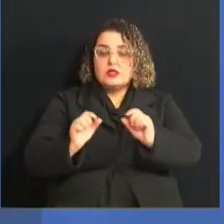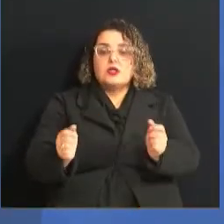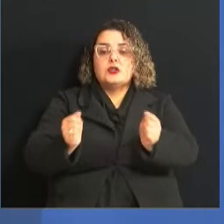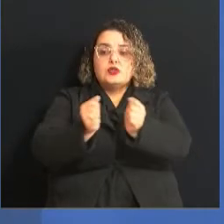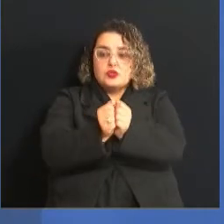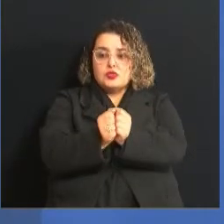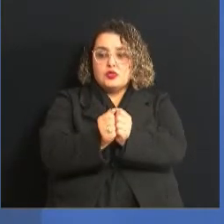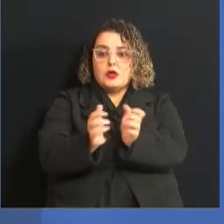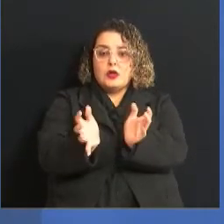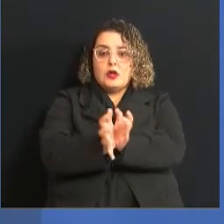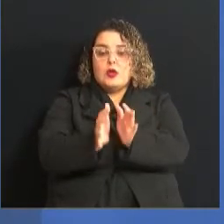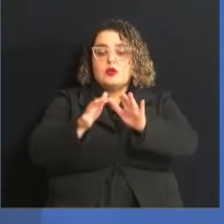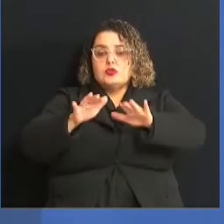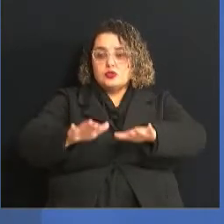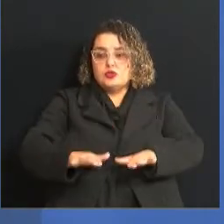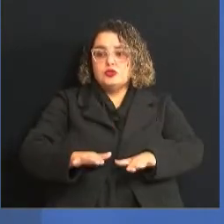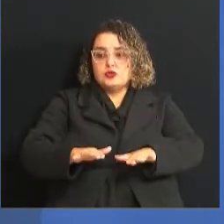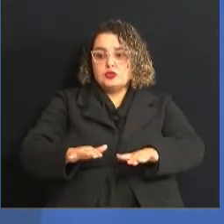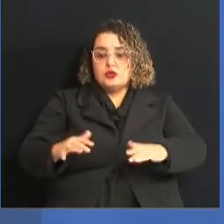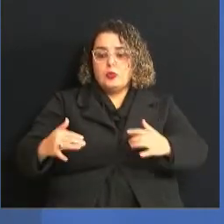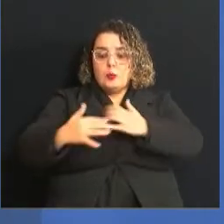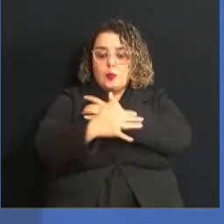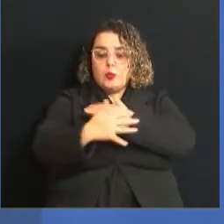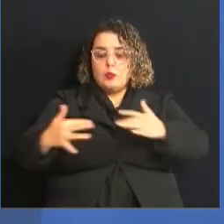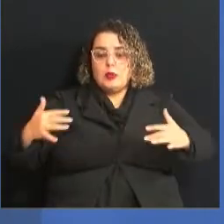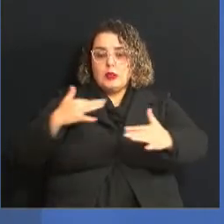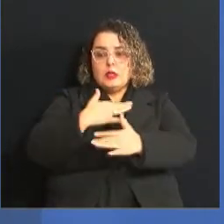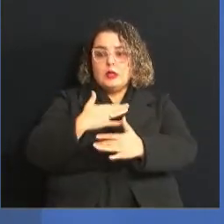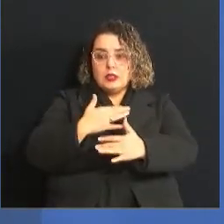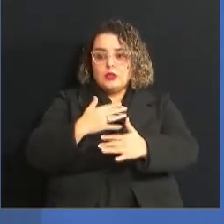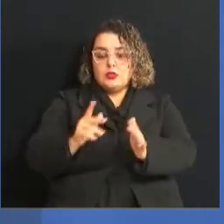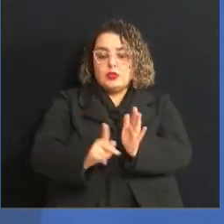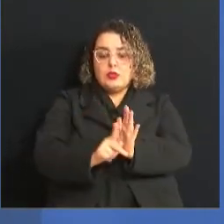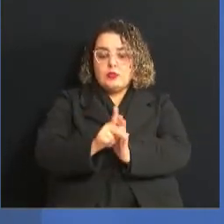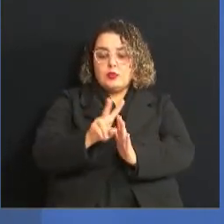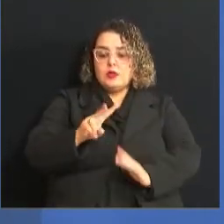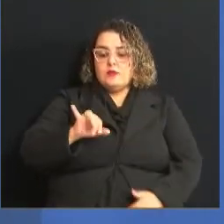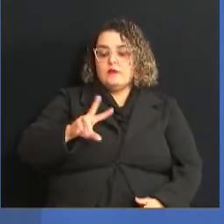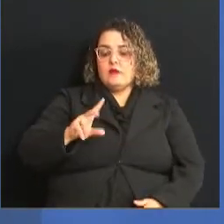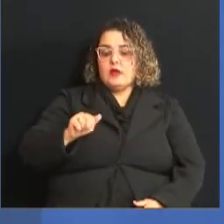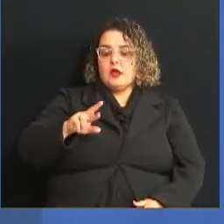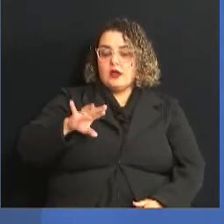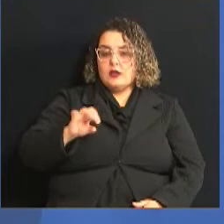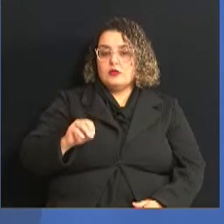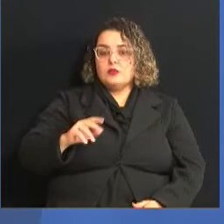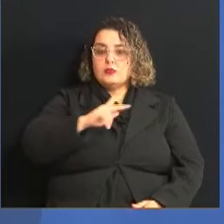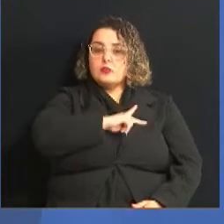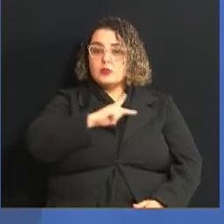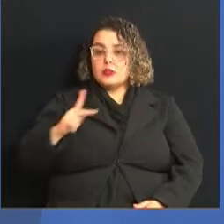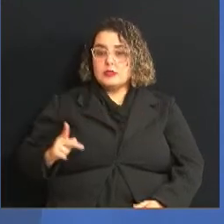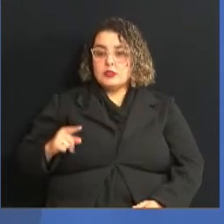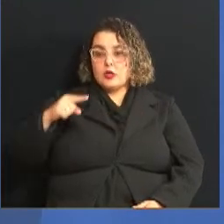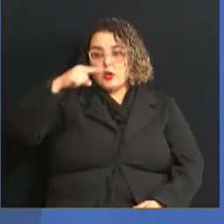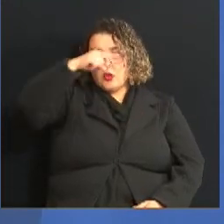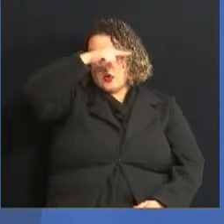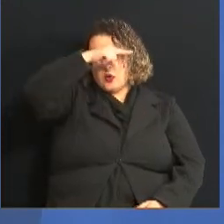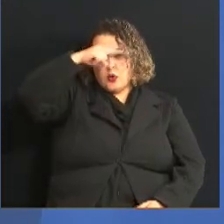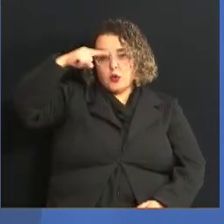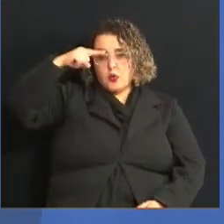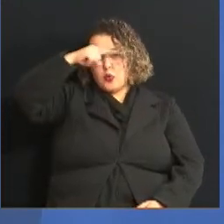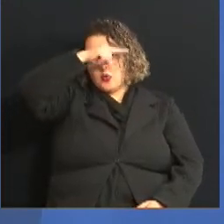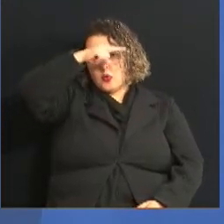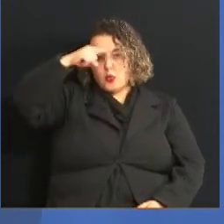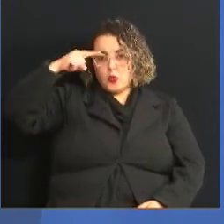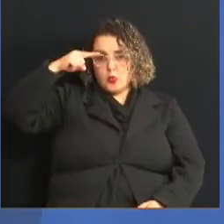a Comissão Permanente de Mobilidade Urbana e Planejamento Viário, que é presidida pelo vereador Otto